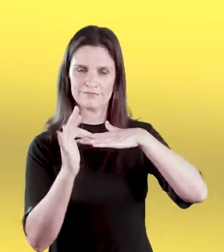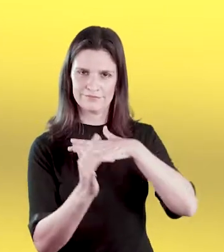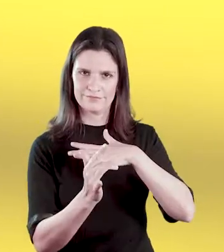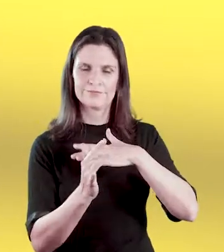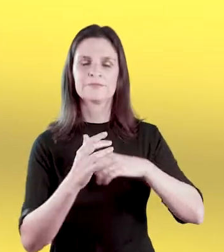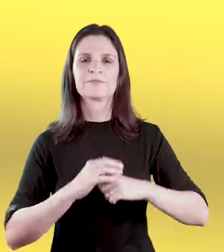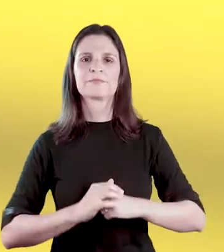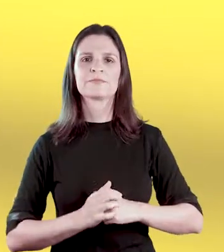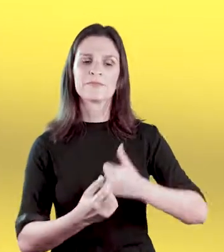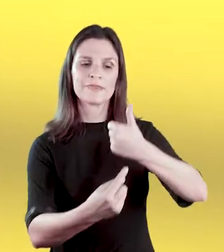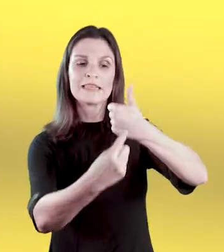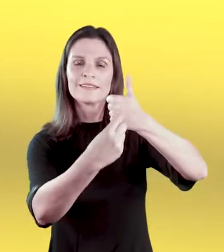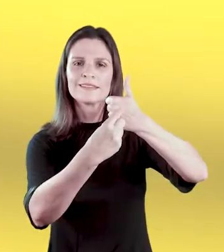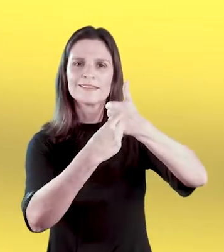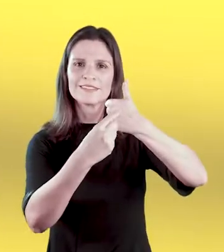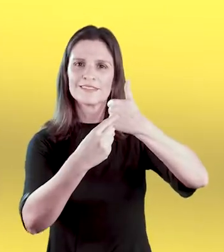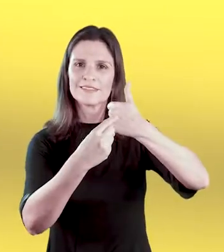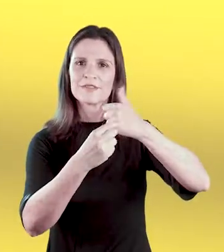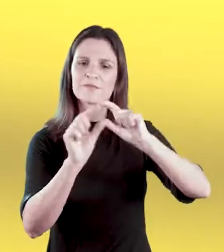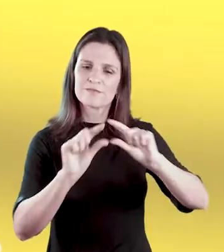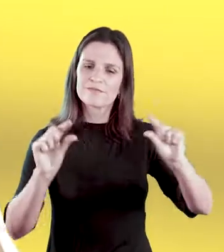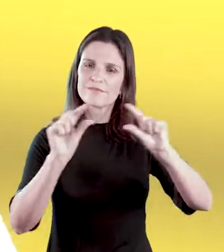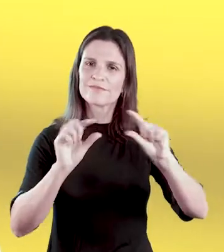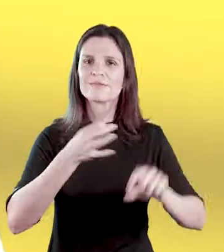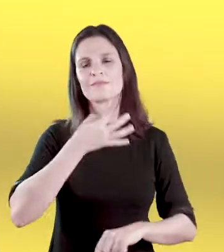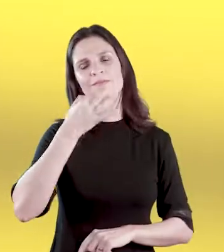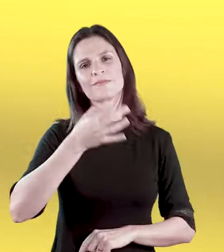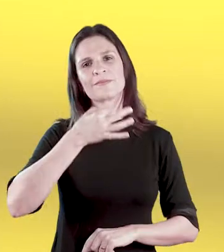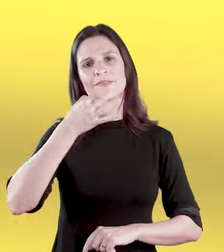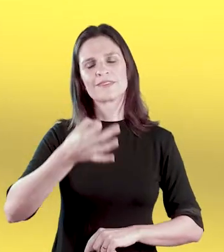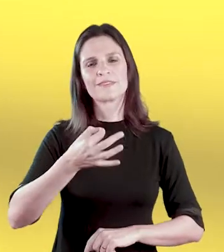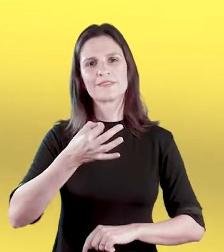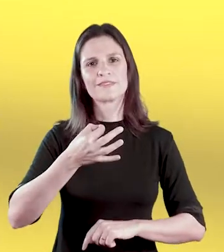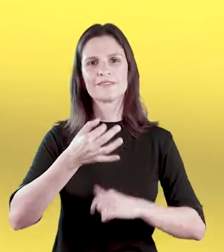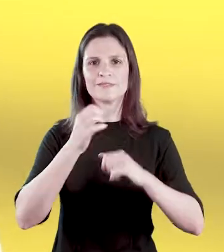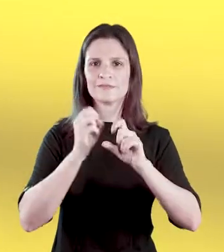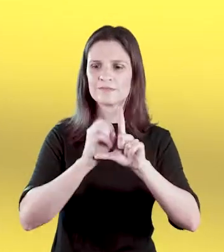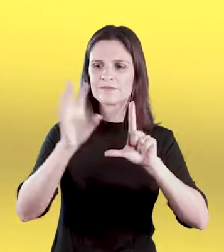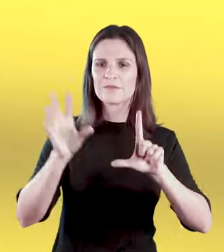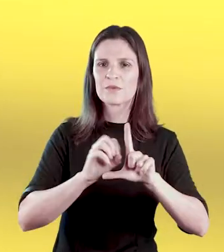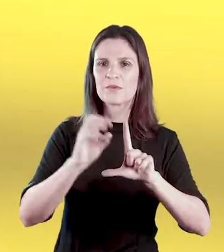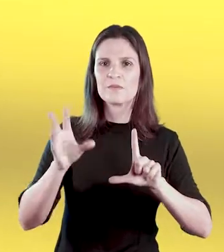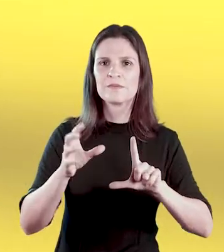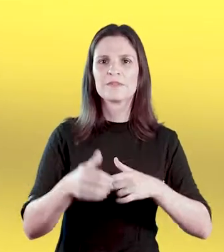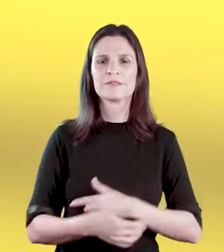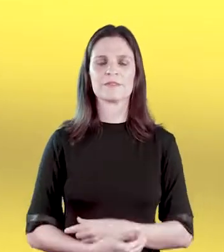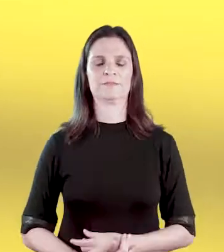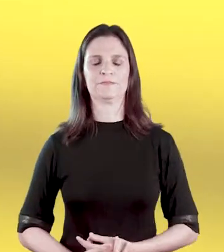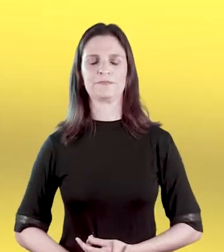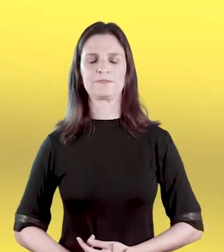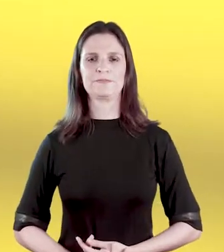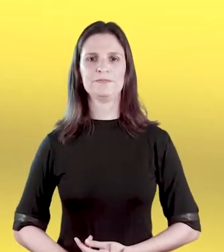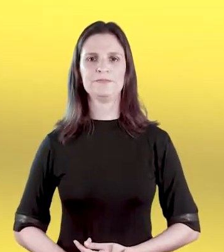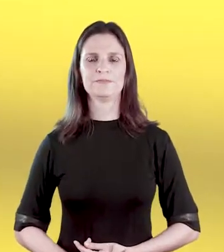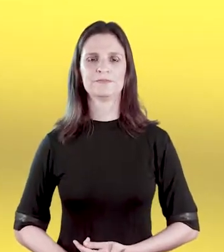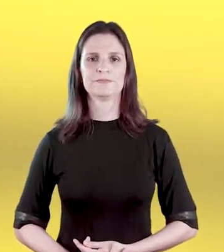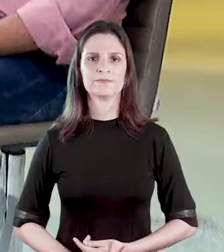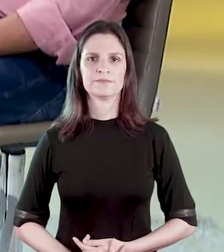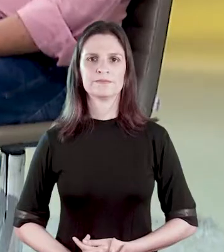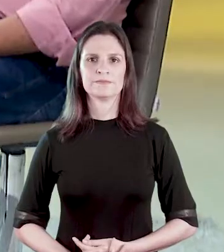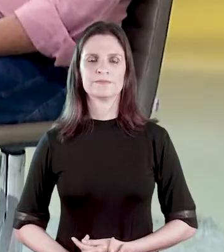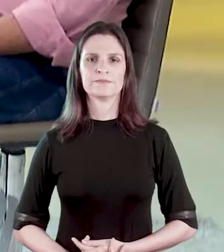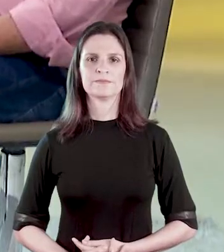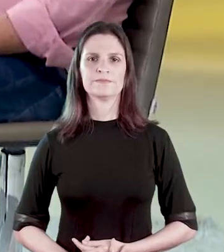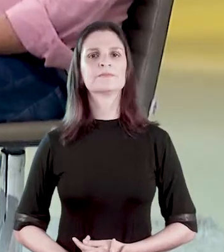pelas redes sociais aproveita deixe seu like deixe seu comentário e compartilha esse conteúdo com mais pessoas